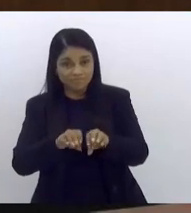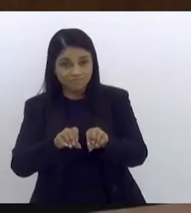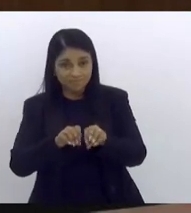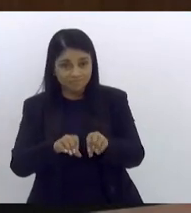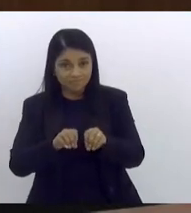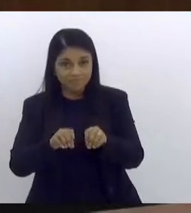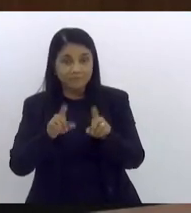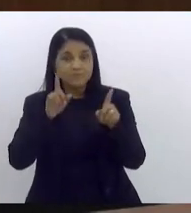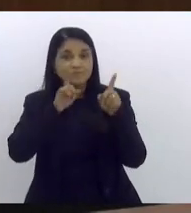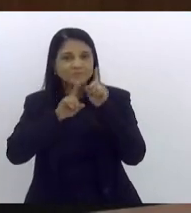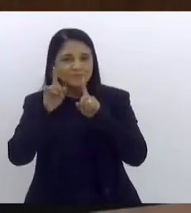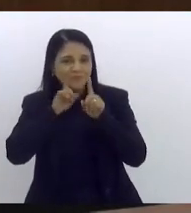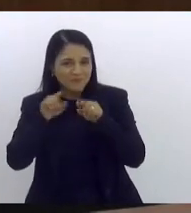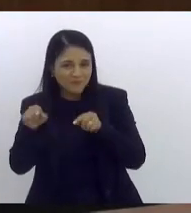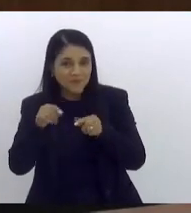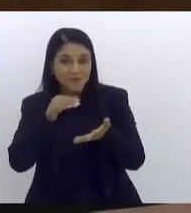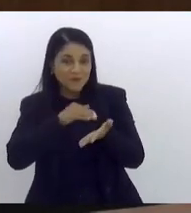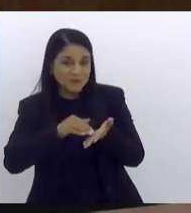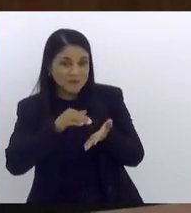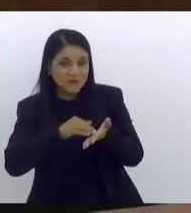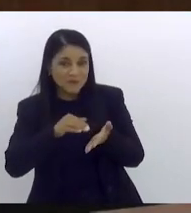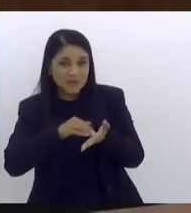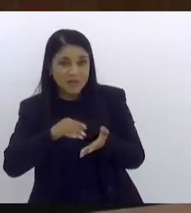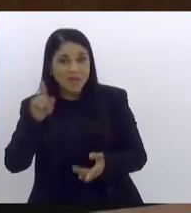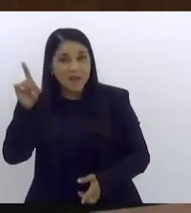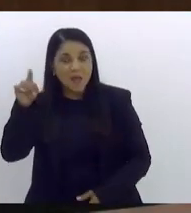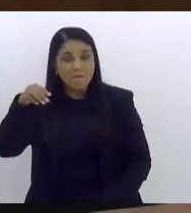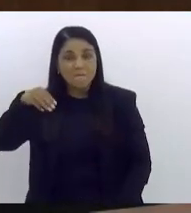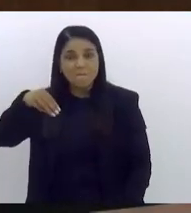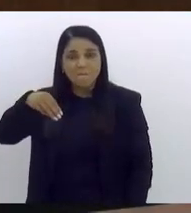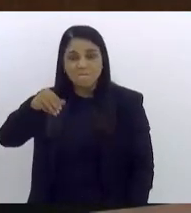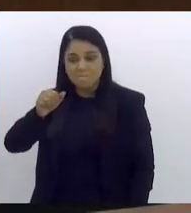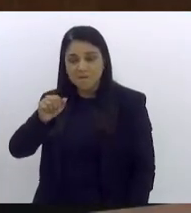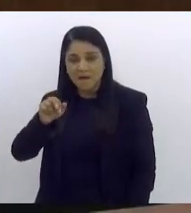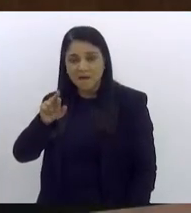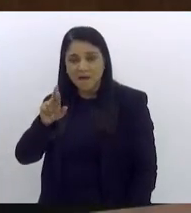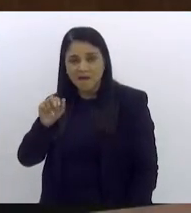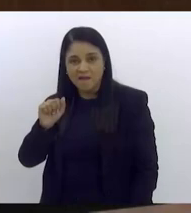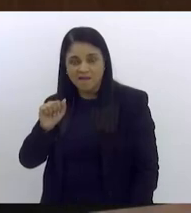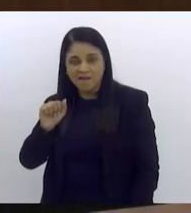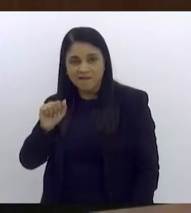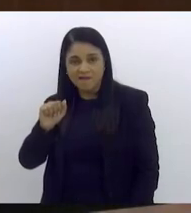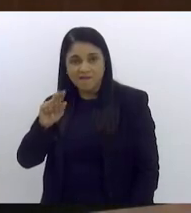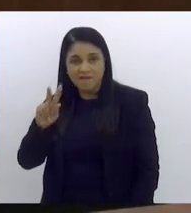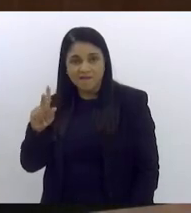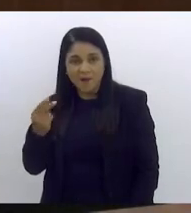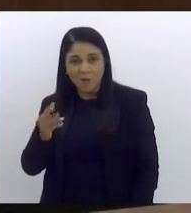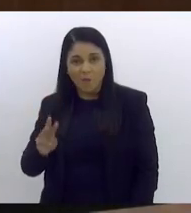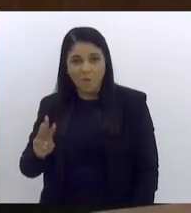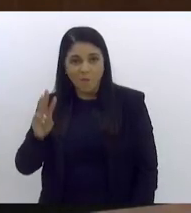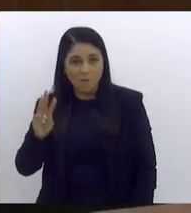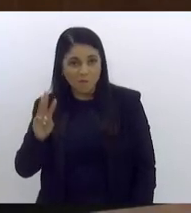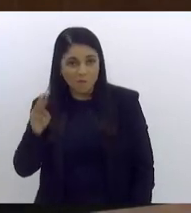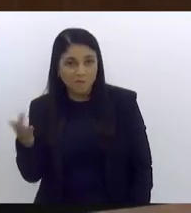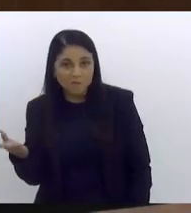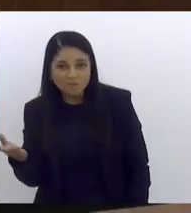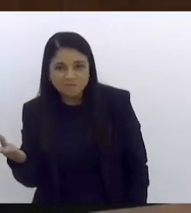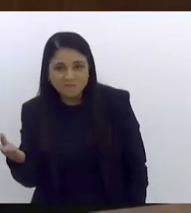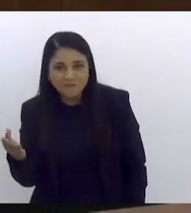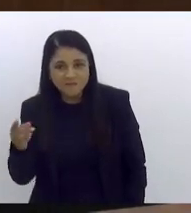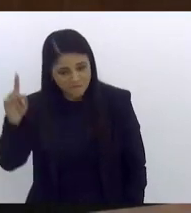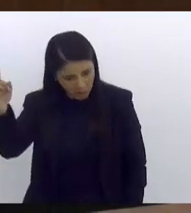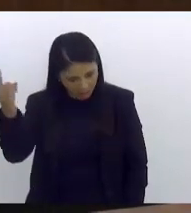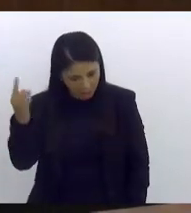educação de Maricá é do Maranhão. O cara veio lá do Maranhão, porque ele ama Maricá, foi ser secretário de educação em